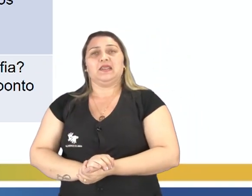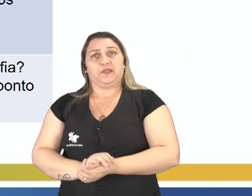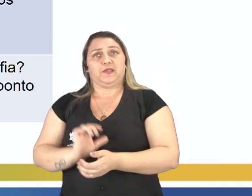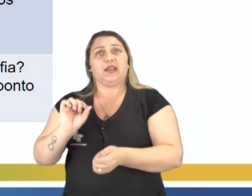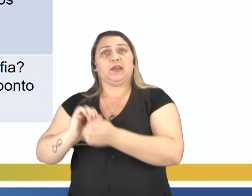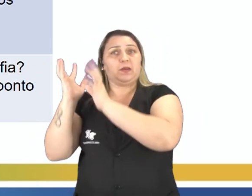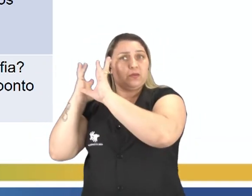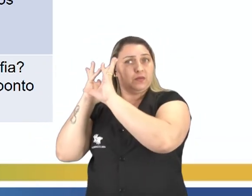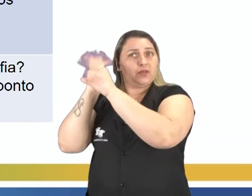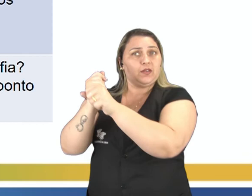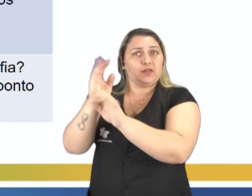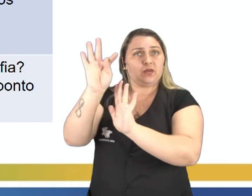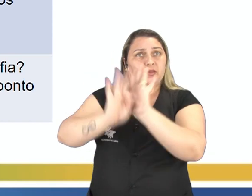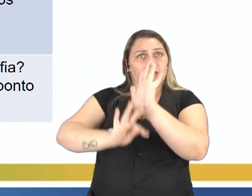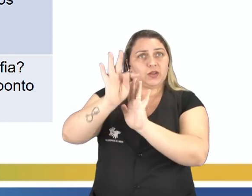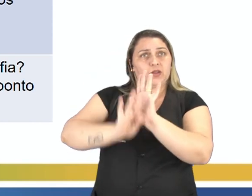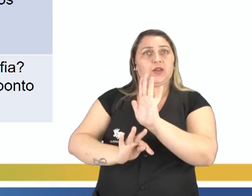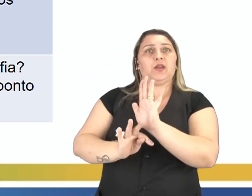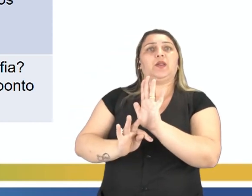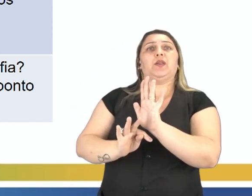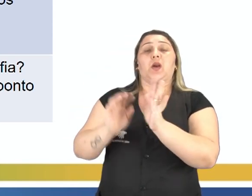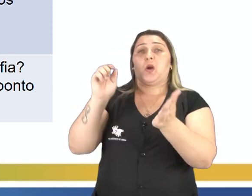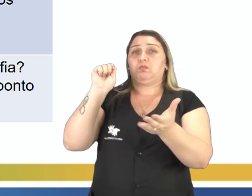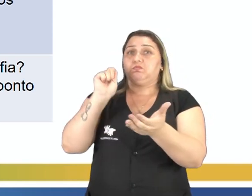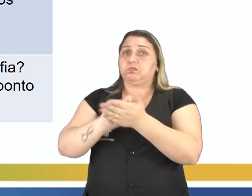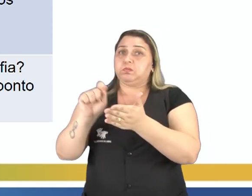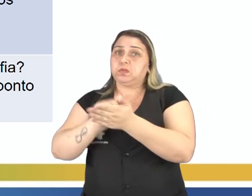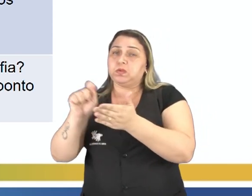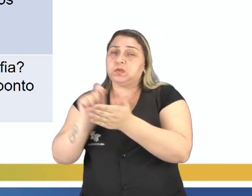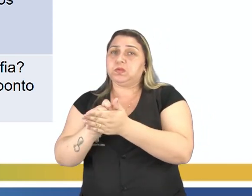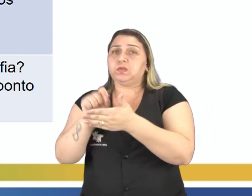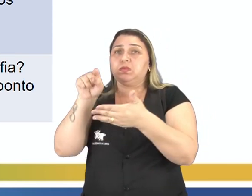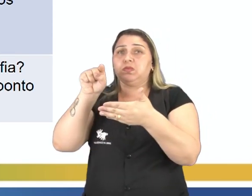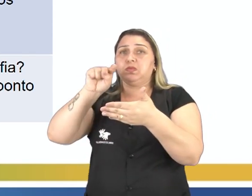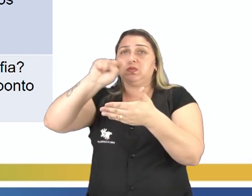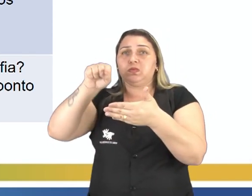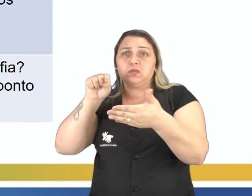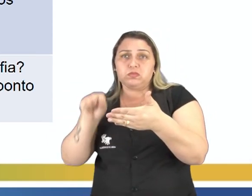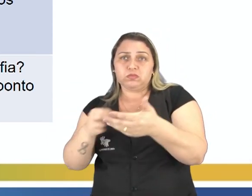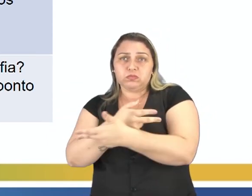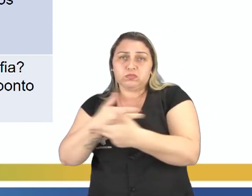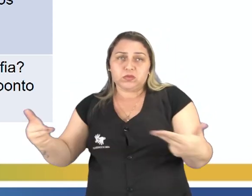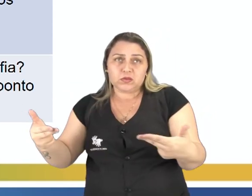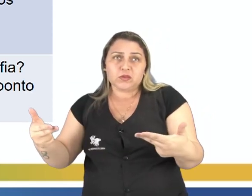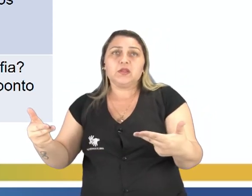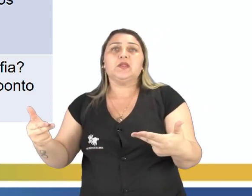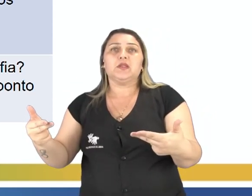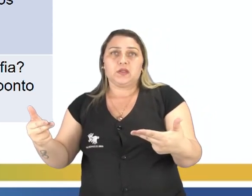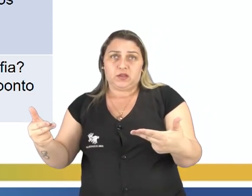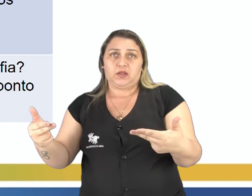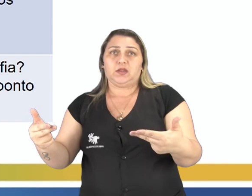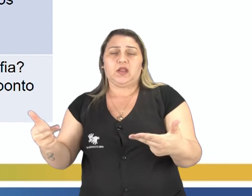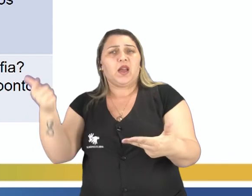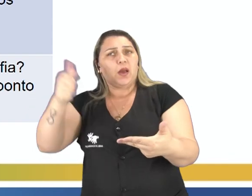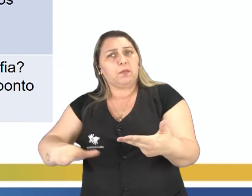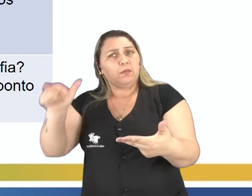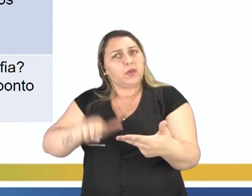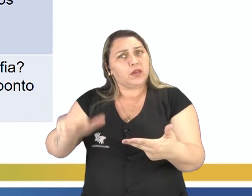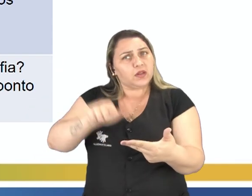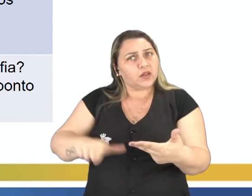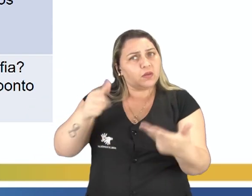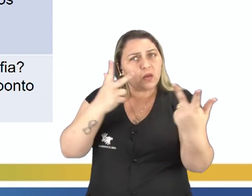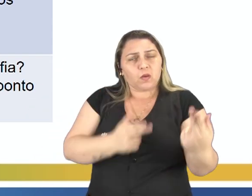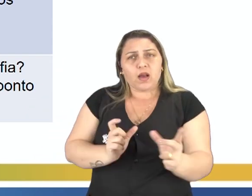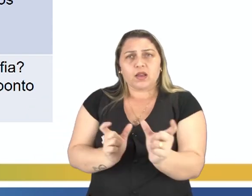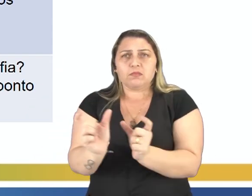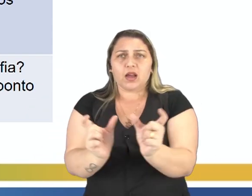texto. Ortografia e pontuação. As palavras estão respeitando a ortografia? Repeti muitas vezes as mesmas palavras? Usei